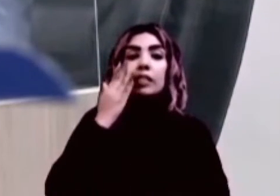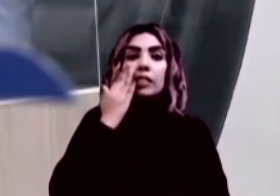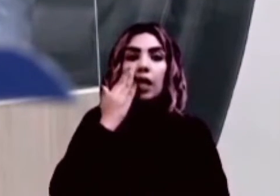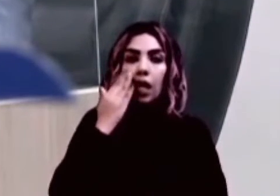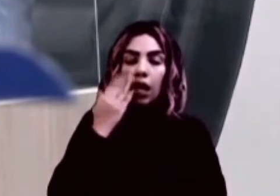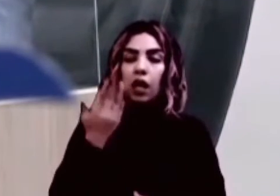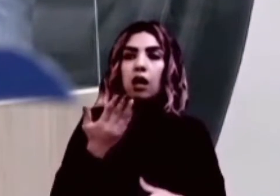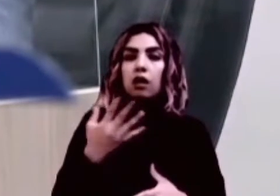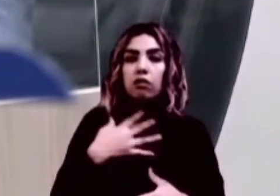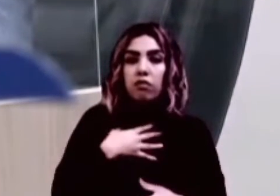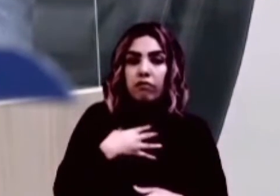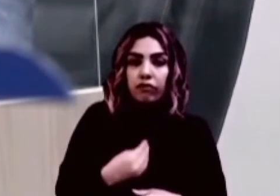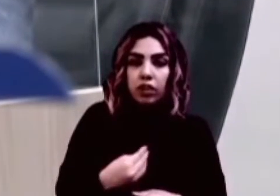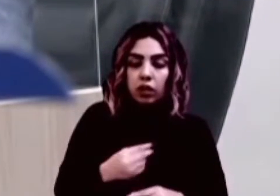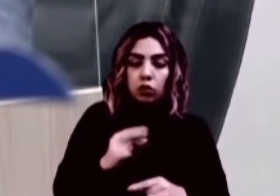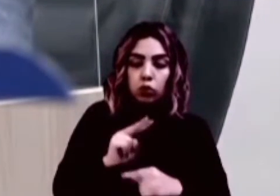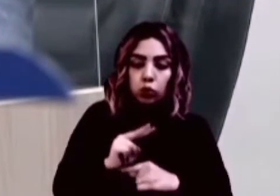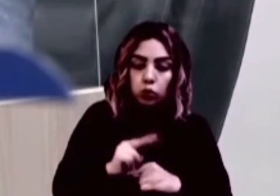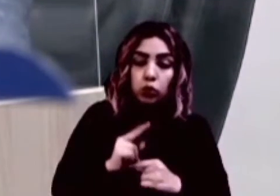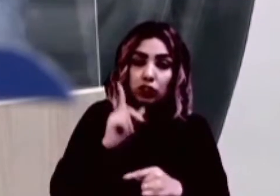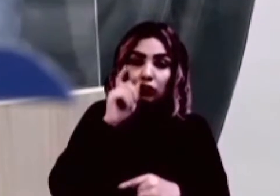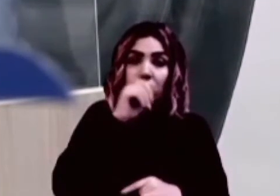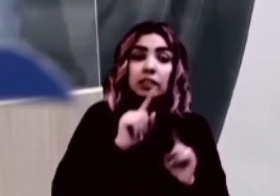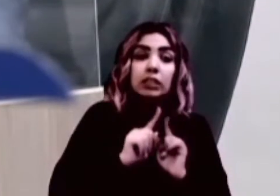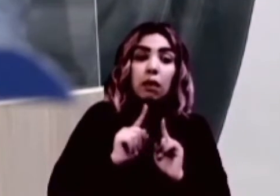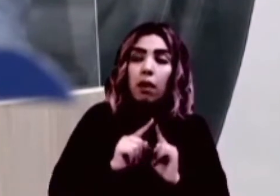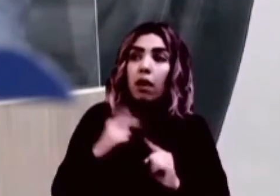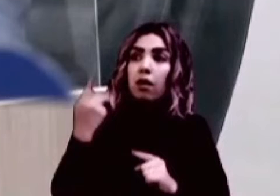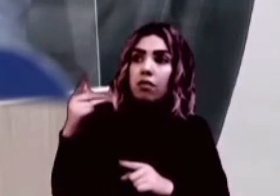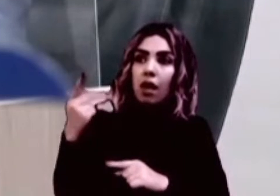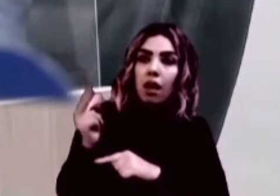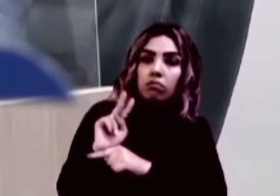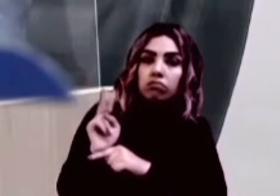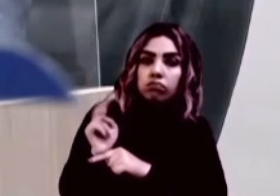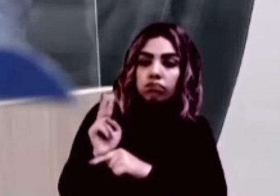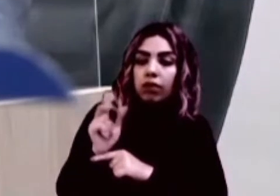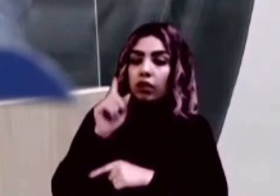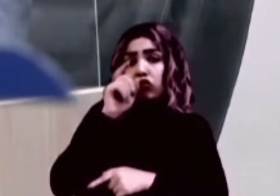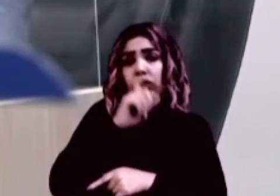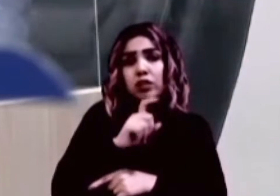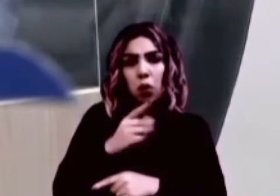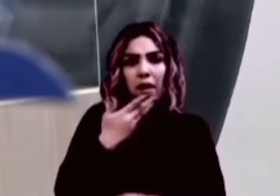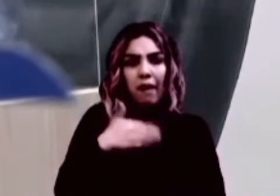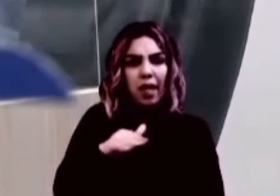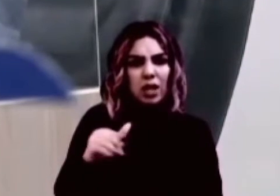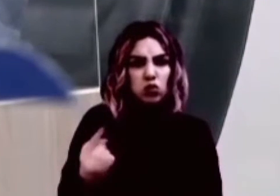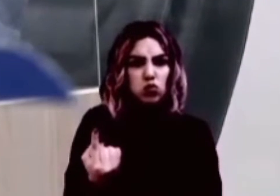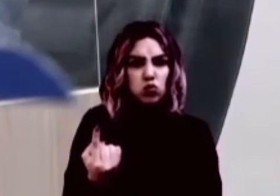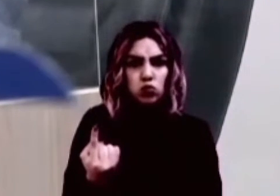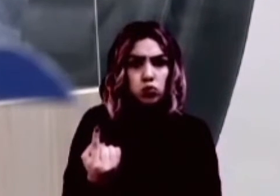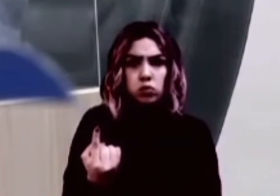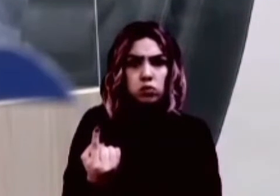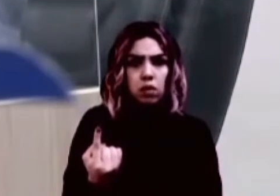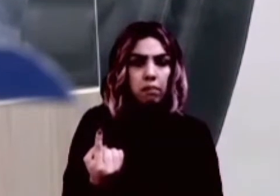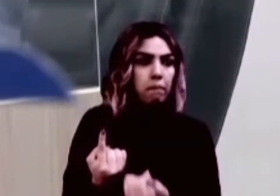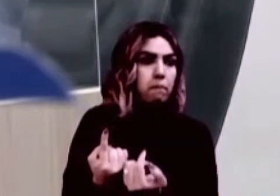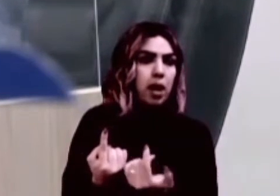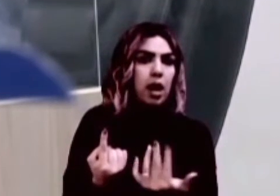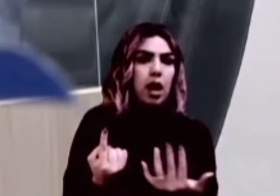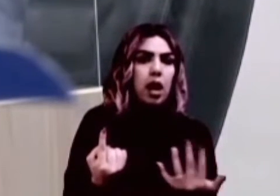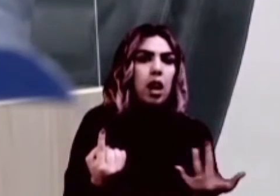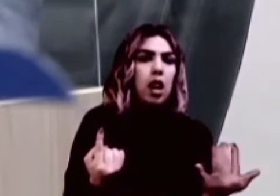Avenida Industrial, implantação de uma linha de ônibus no Jardim Franco, que atenda ao condomínio Alto